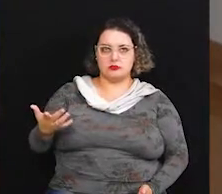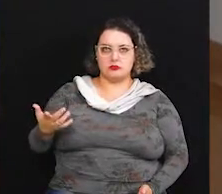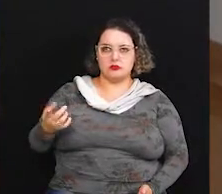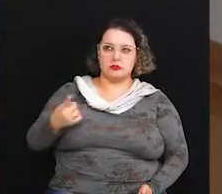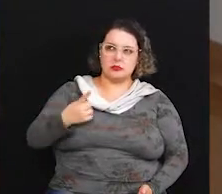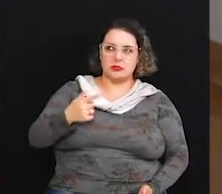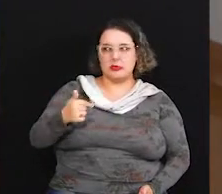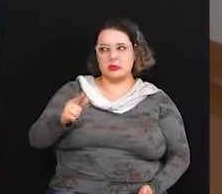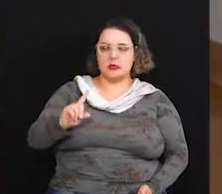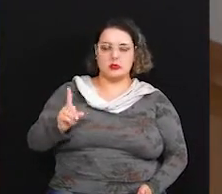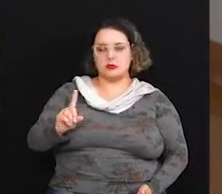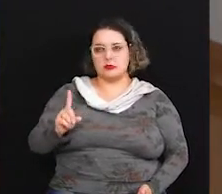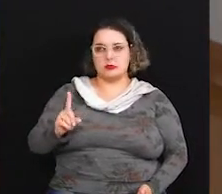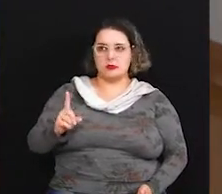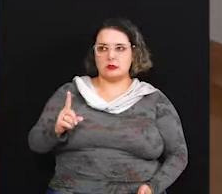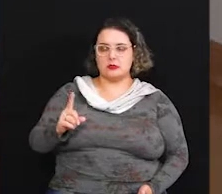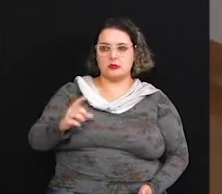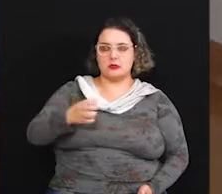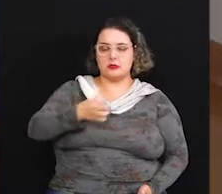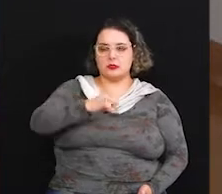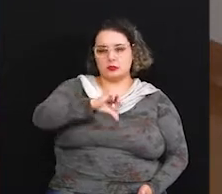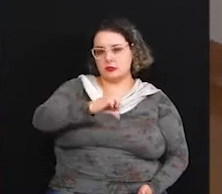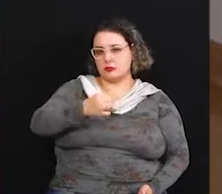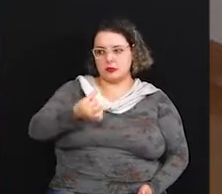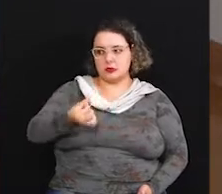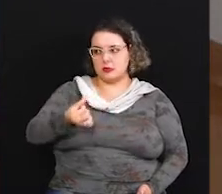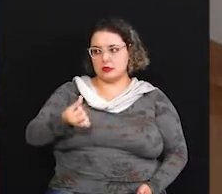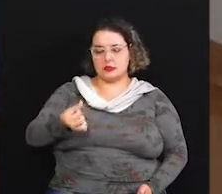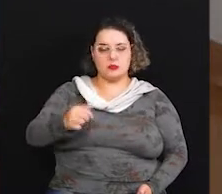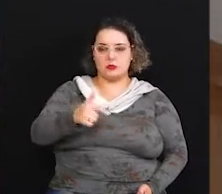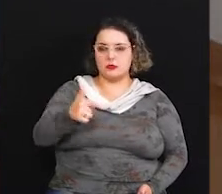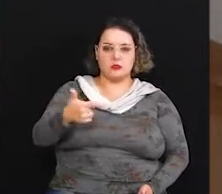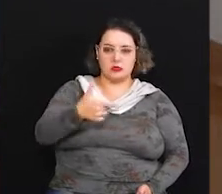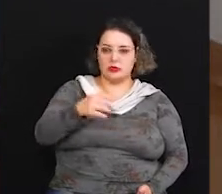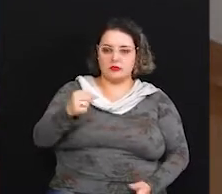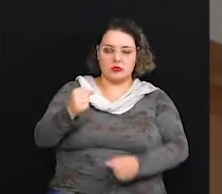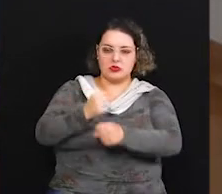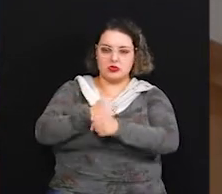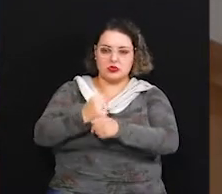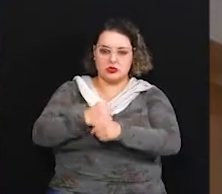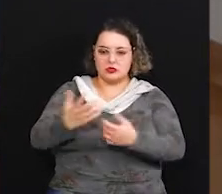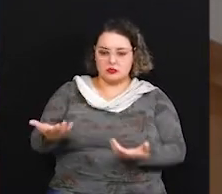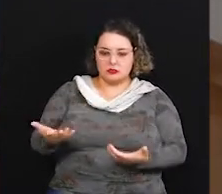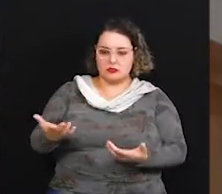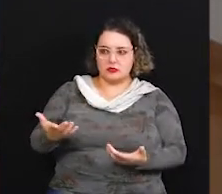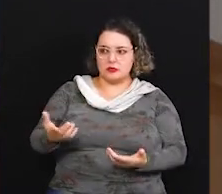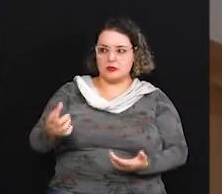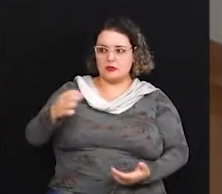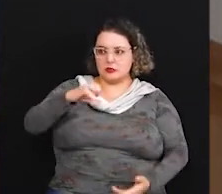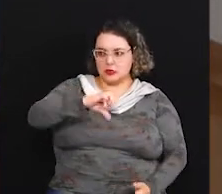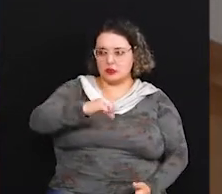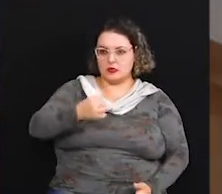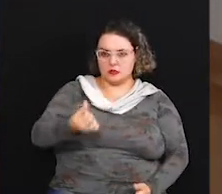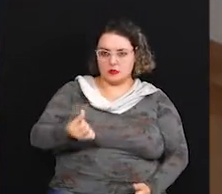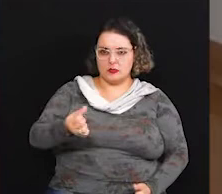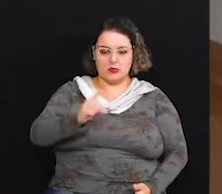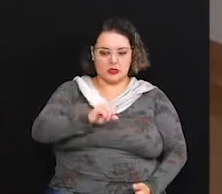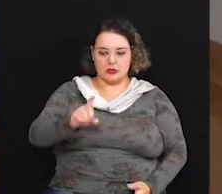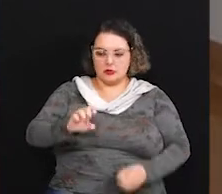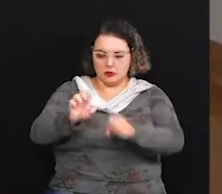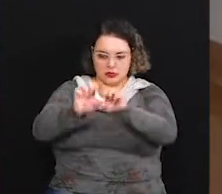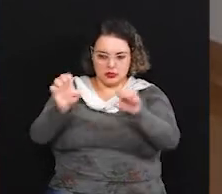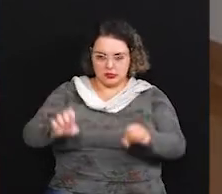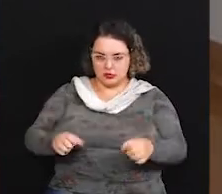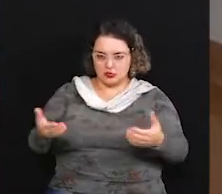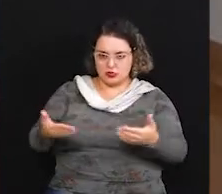Não, 17 não, mas 96 para cá, não tem 20 anos. Mas desde 96 aqui. Vocês estavam aqui, mas não com essa estrutura que